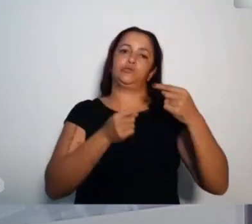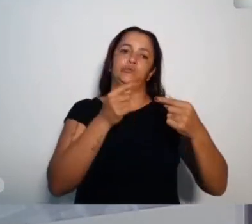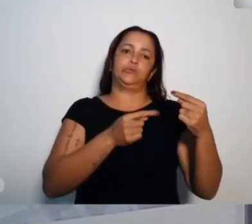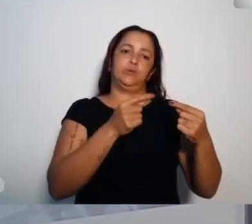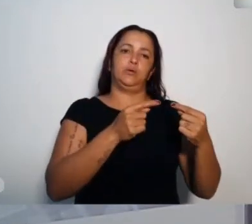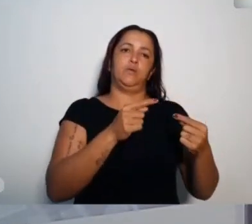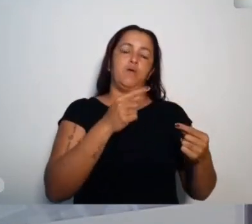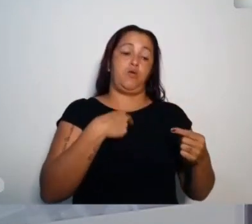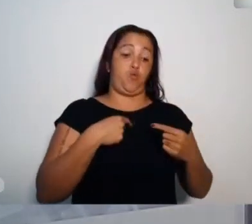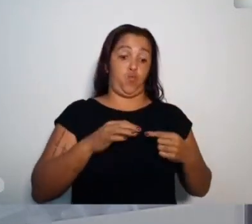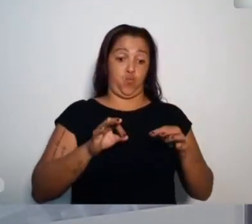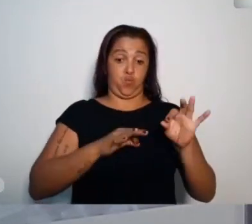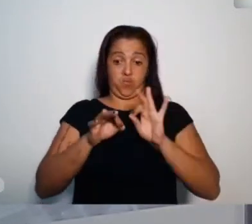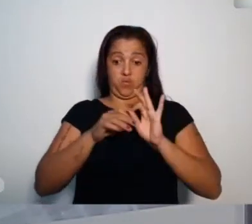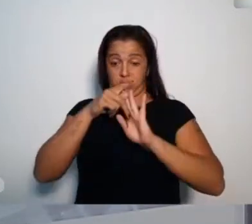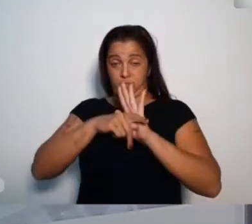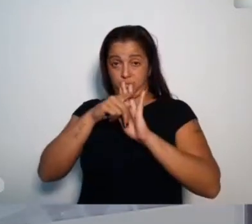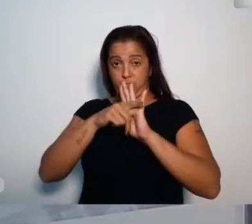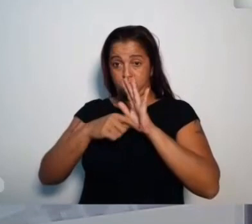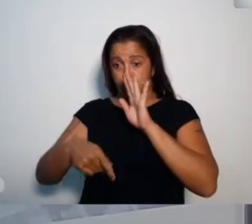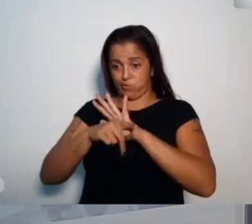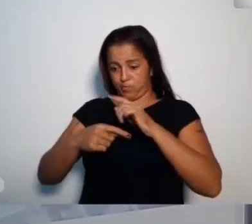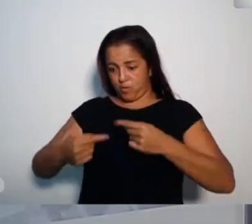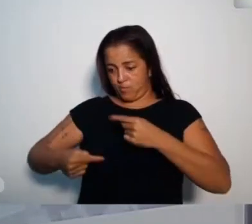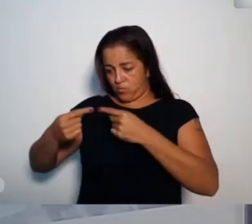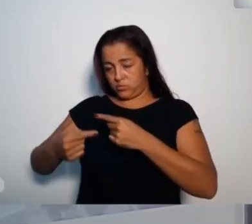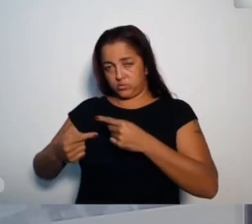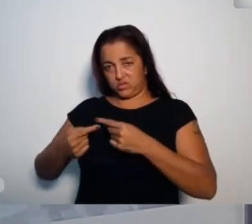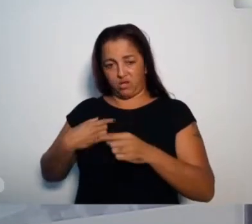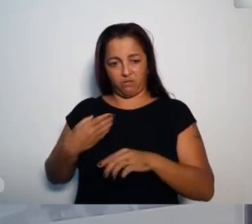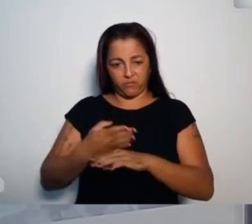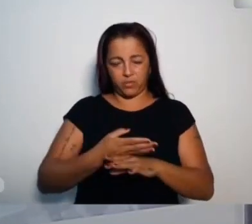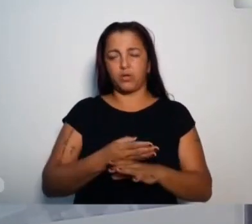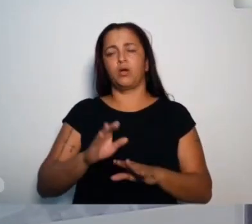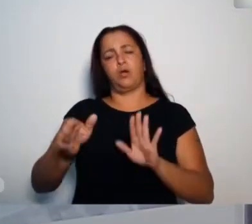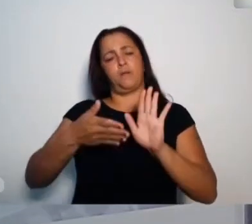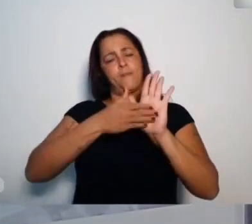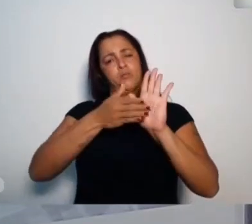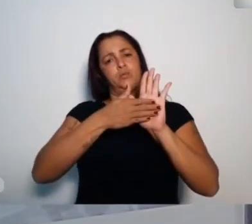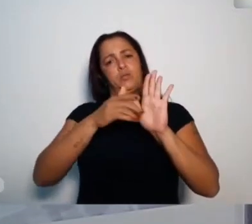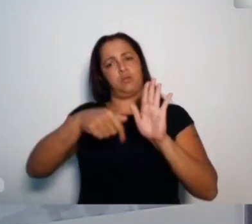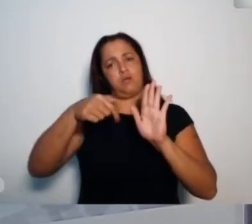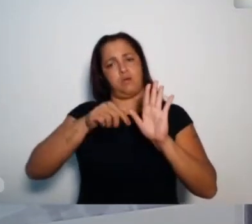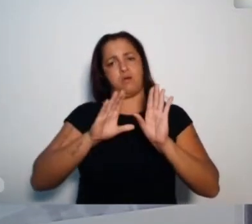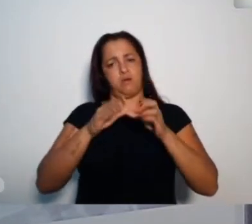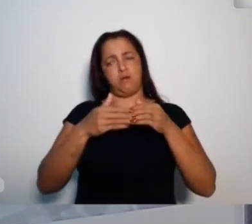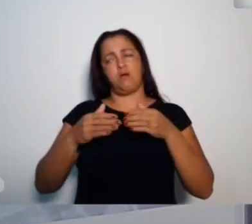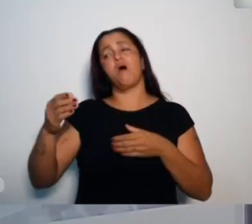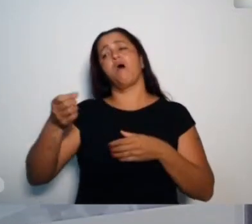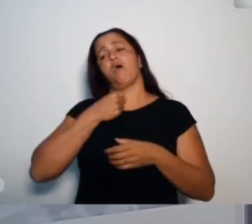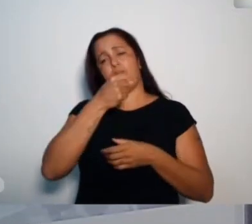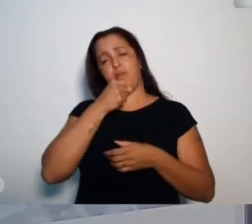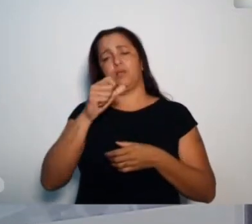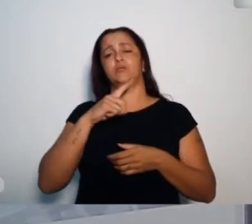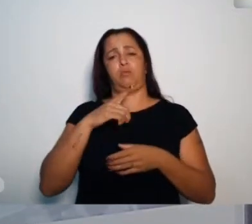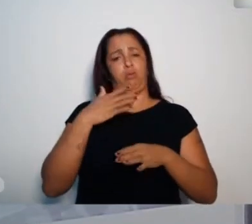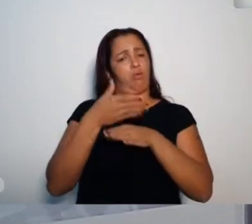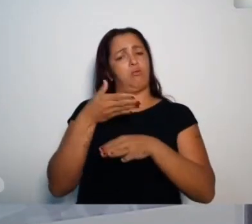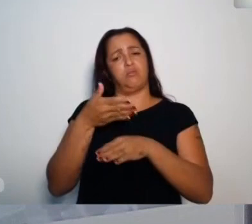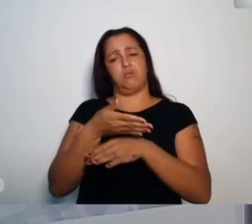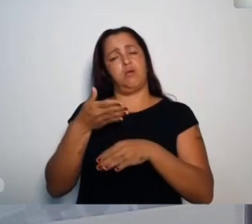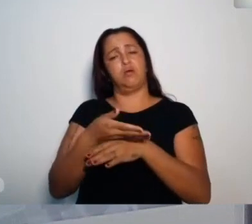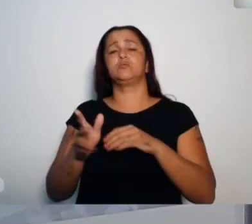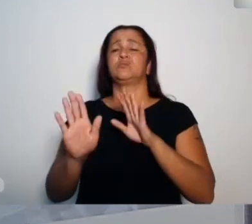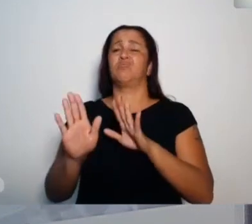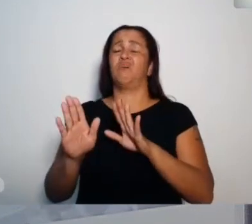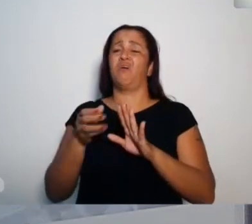projeto. Quando o projeto foi pautado nesta casa, a imprensa tem acesso. Quando a imprensa teve acesso,